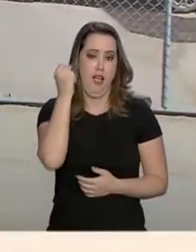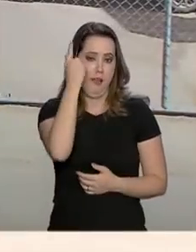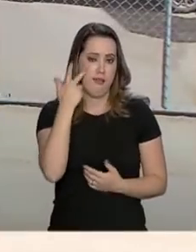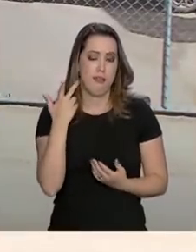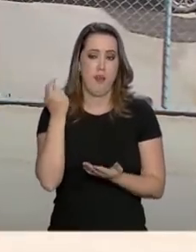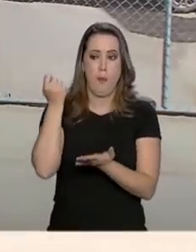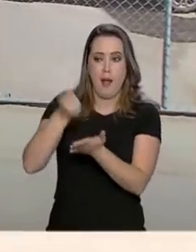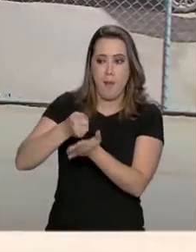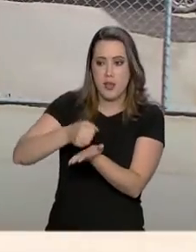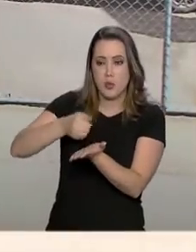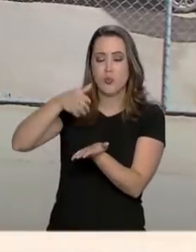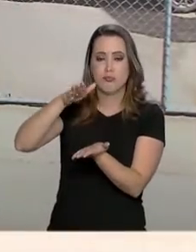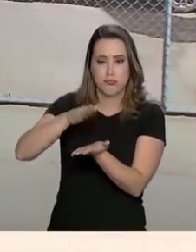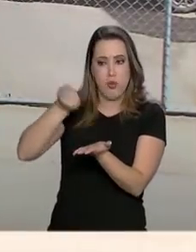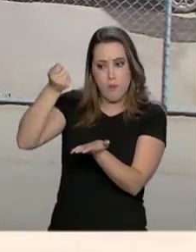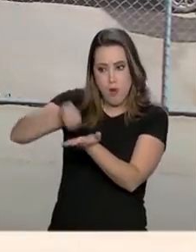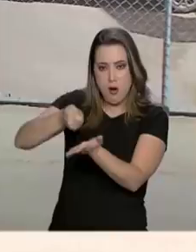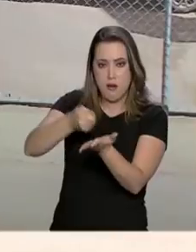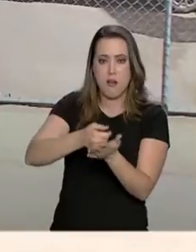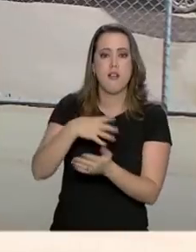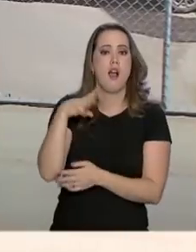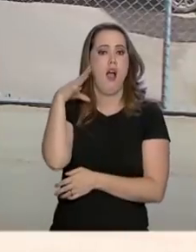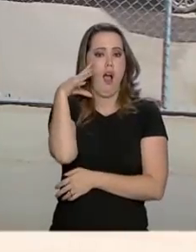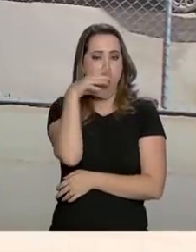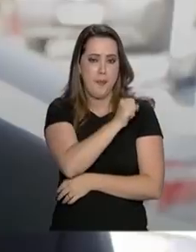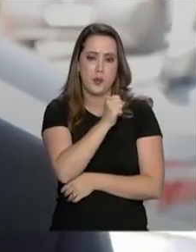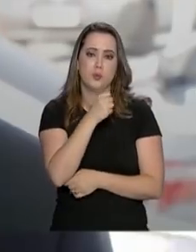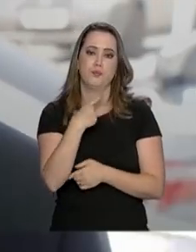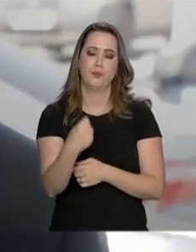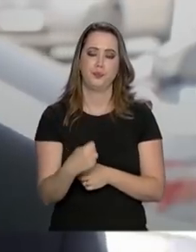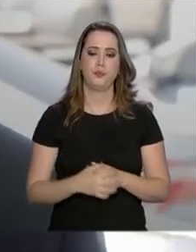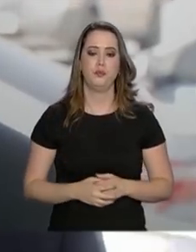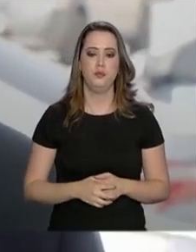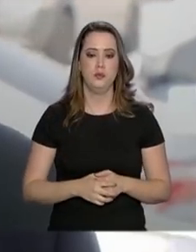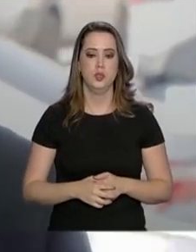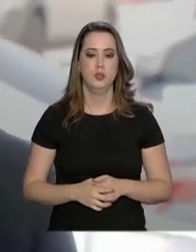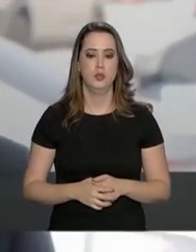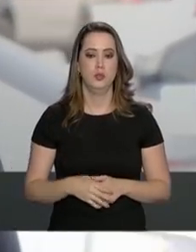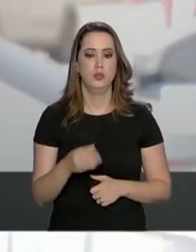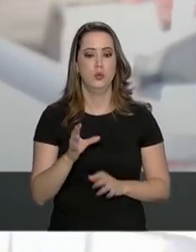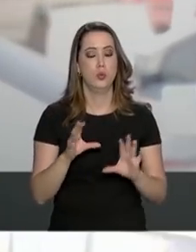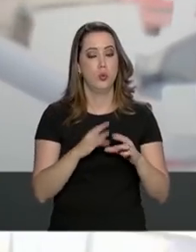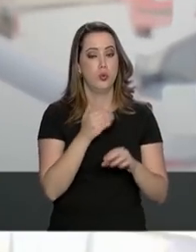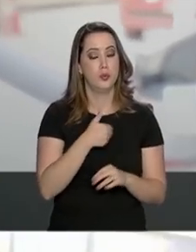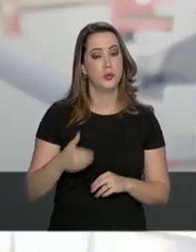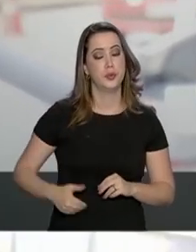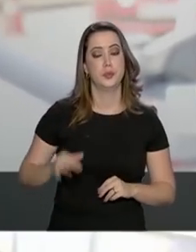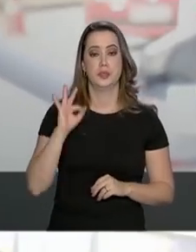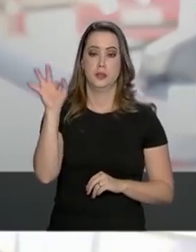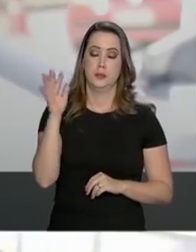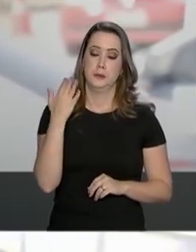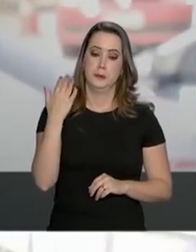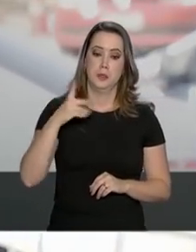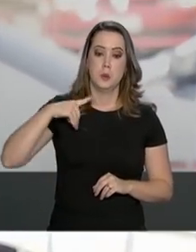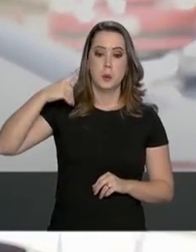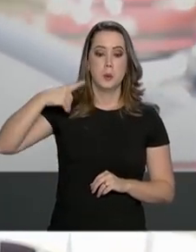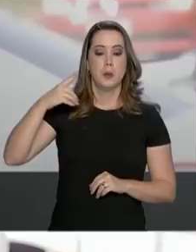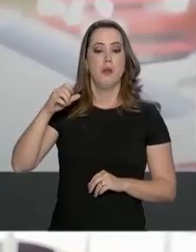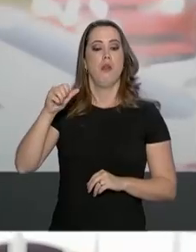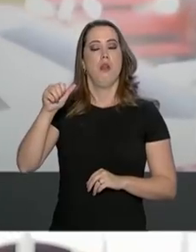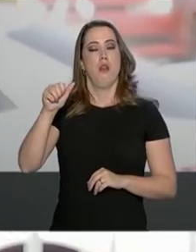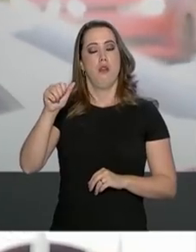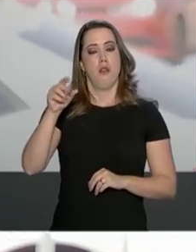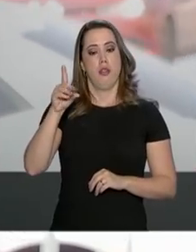pagamento das indenizações saia o mais rápido possível. A Defensoria Pública da União veio